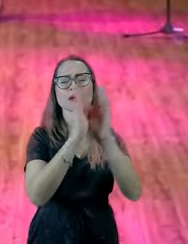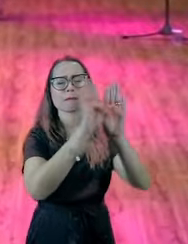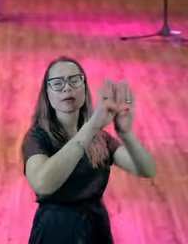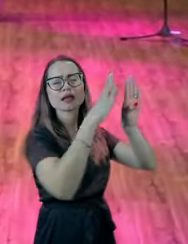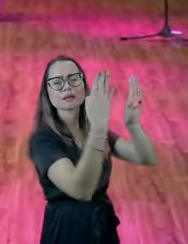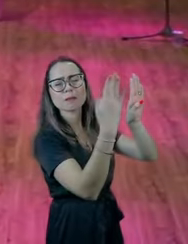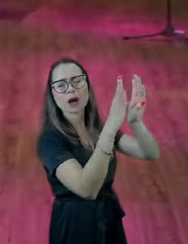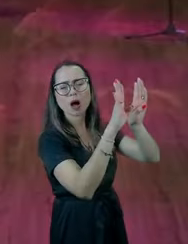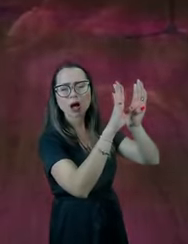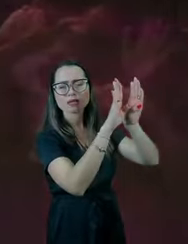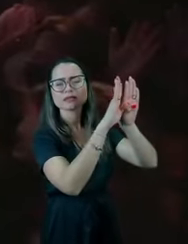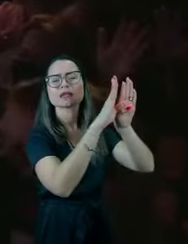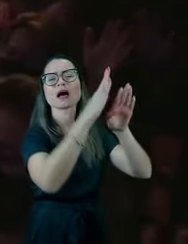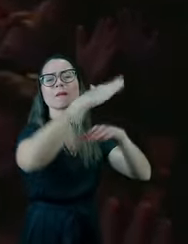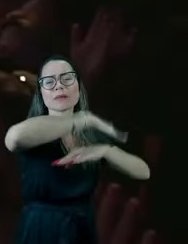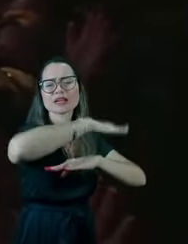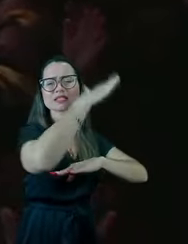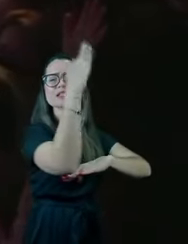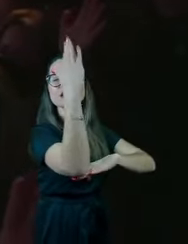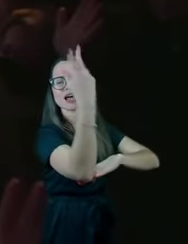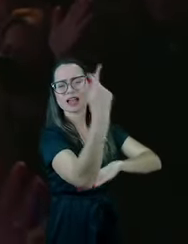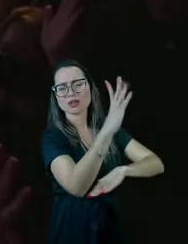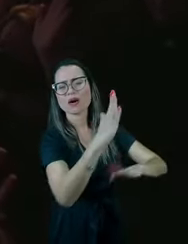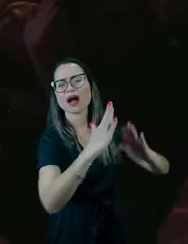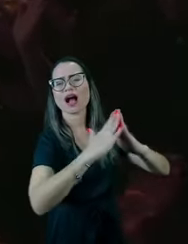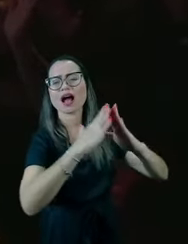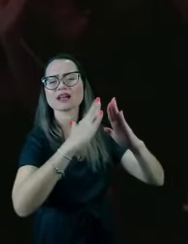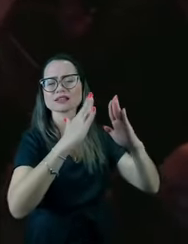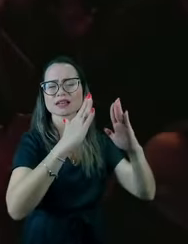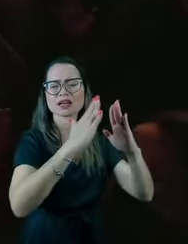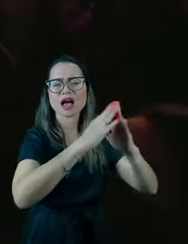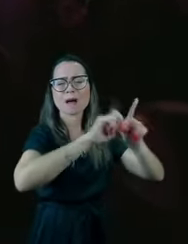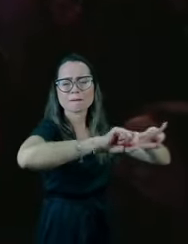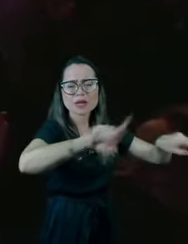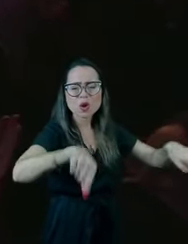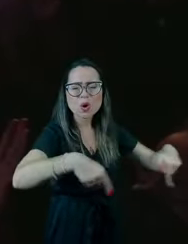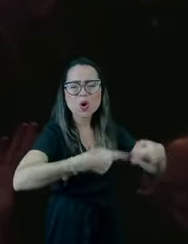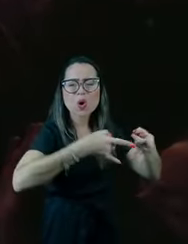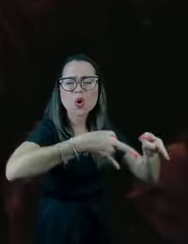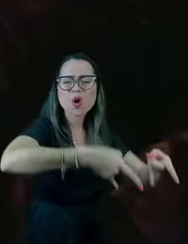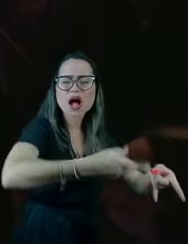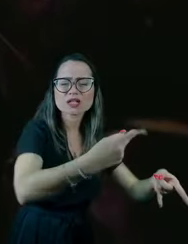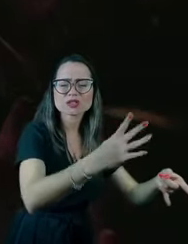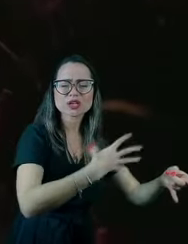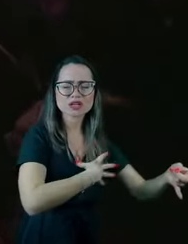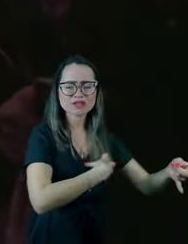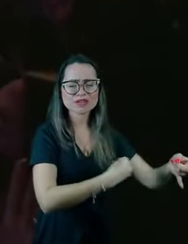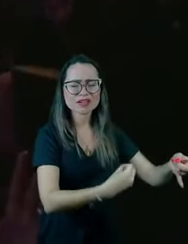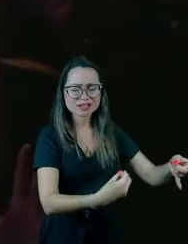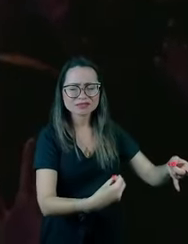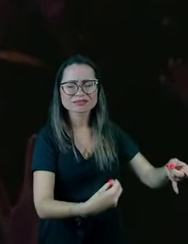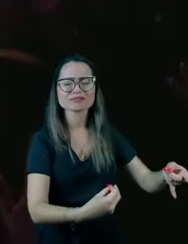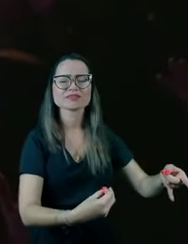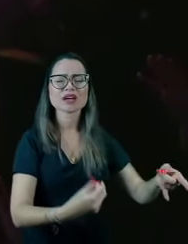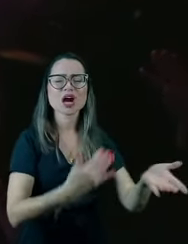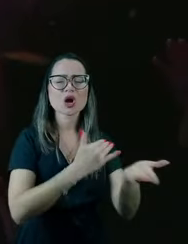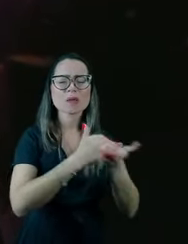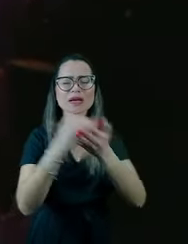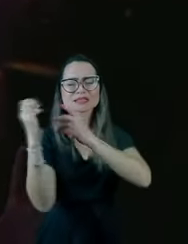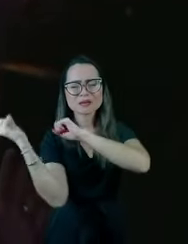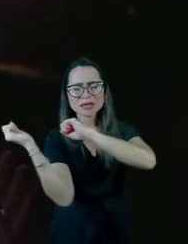umbrais da sua casa, pelas janelas. Comece a orar pelo quarto dos teus filhos. Começa a cobrir a sua